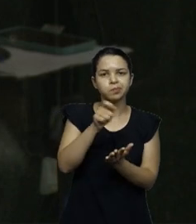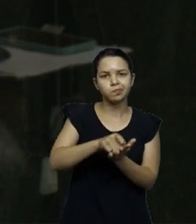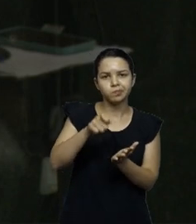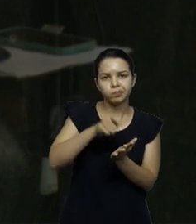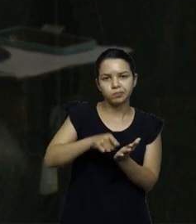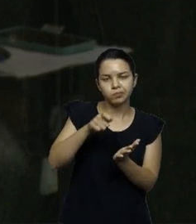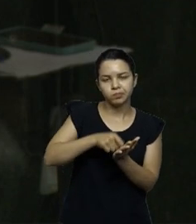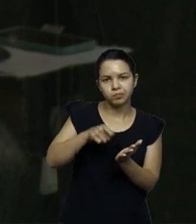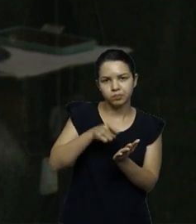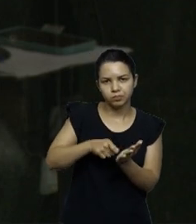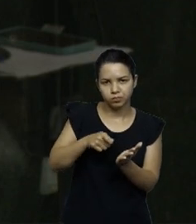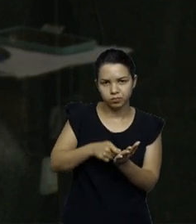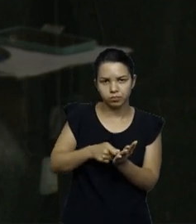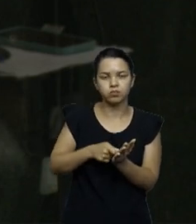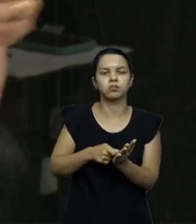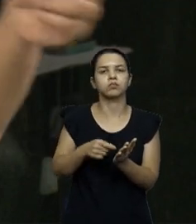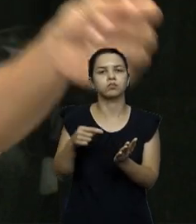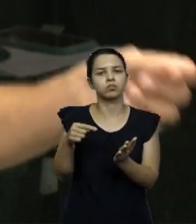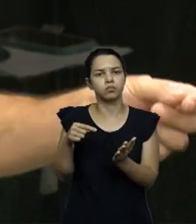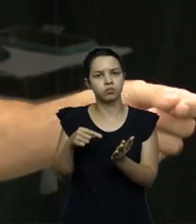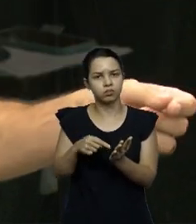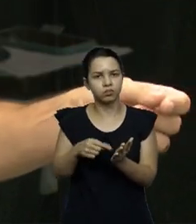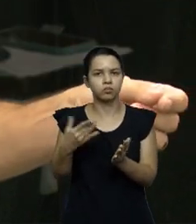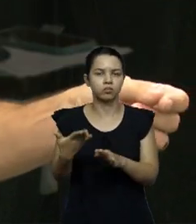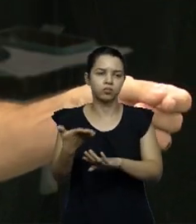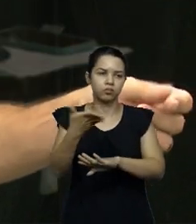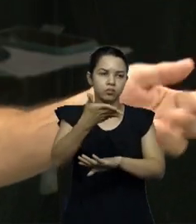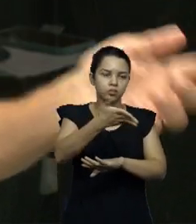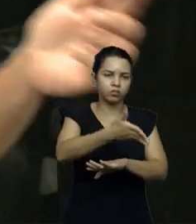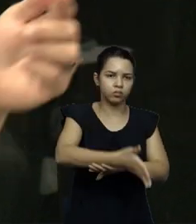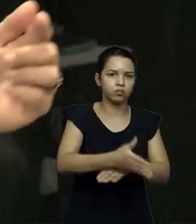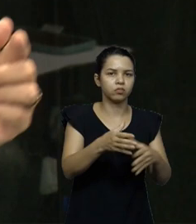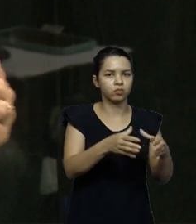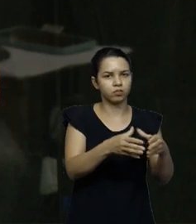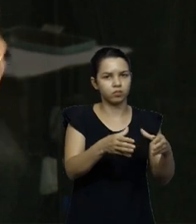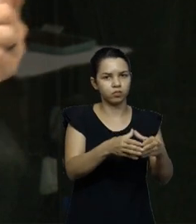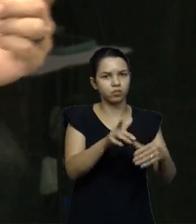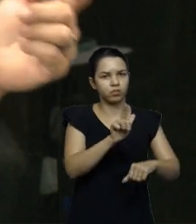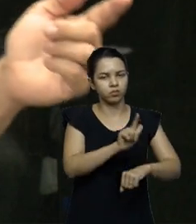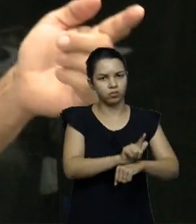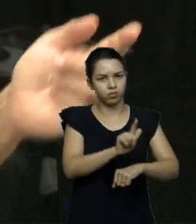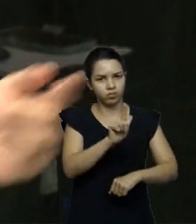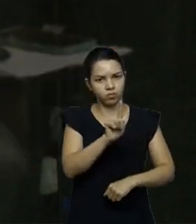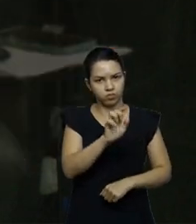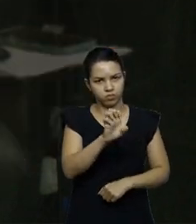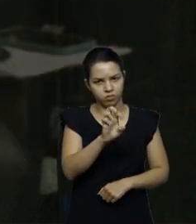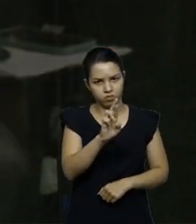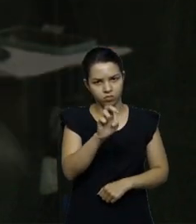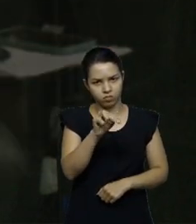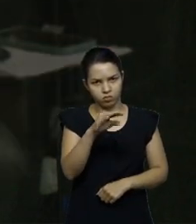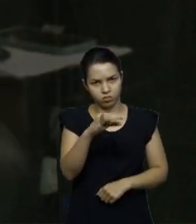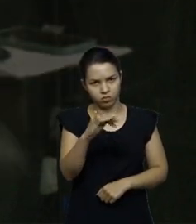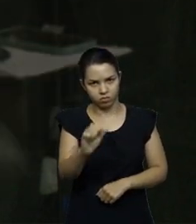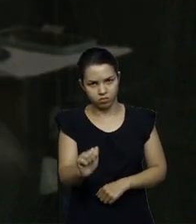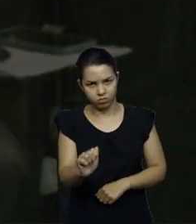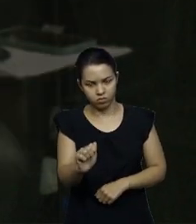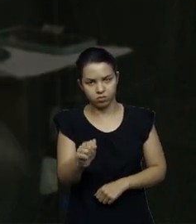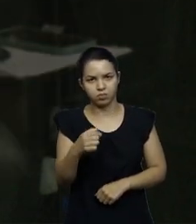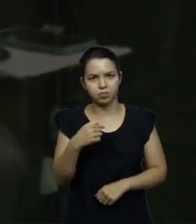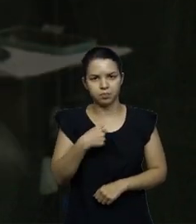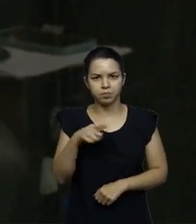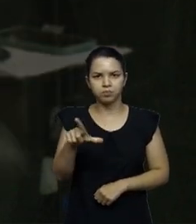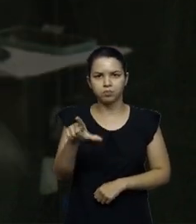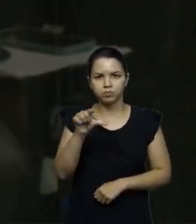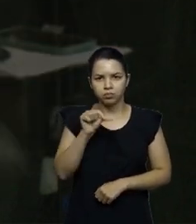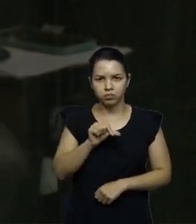vamos lá eu escrito vá até a gerência eu escolho via online o papel tem que ser escrito e